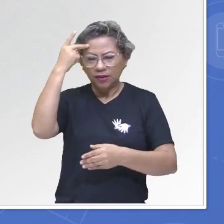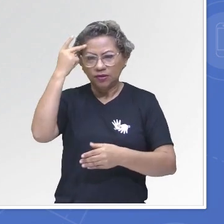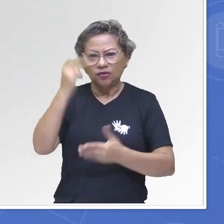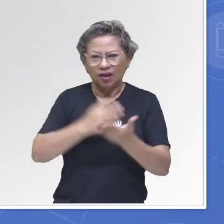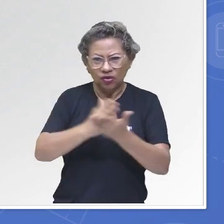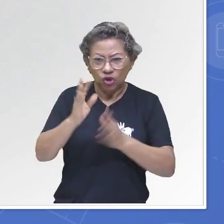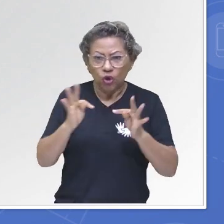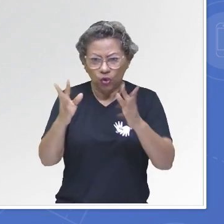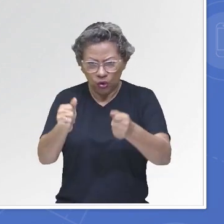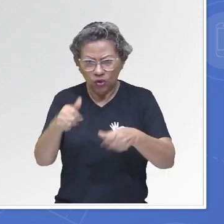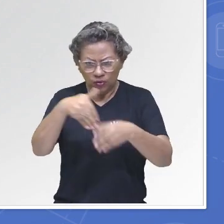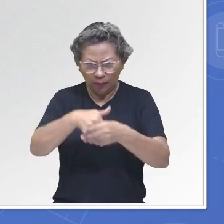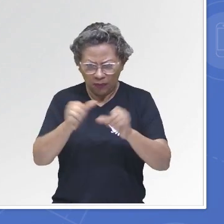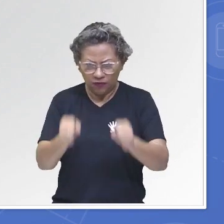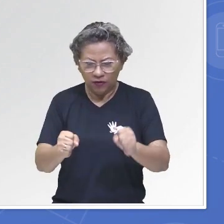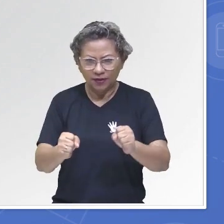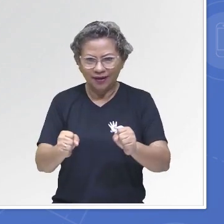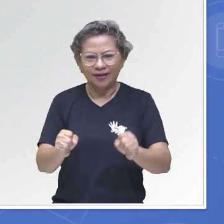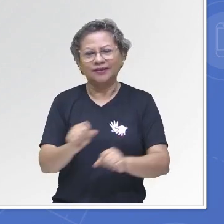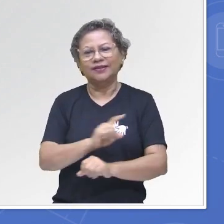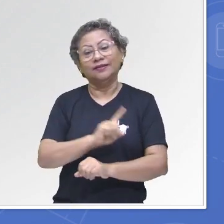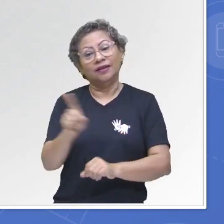né? Se você tiver